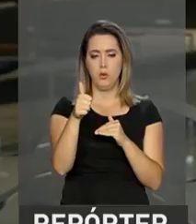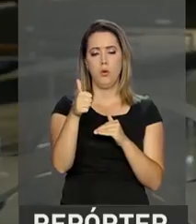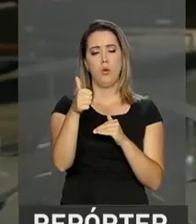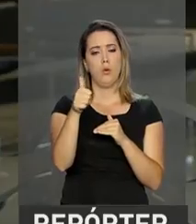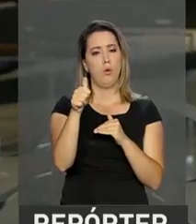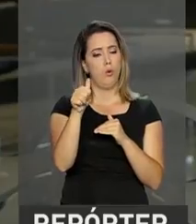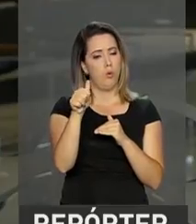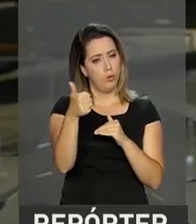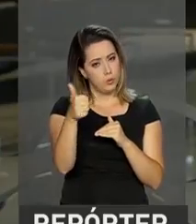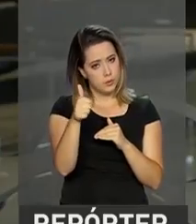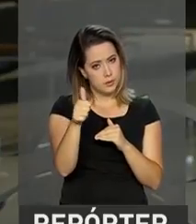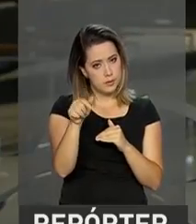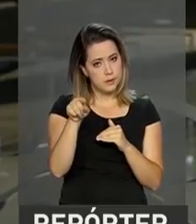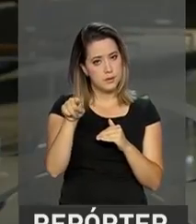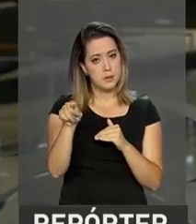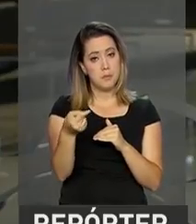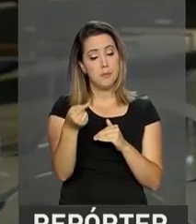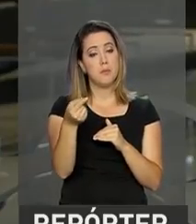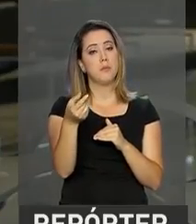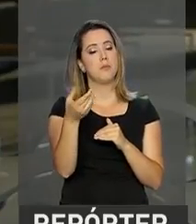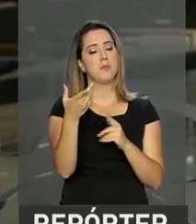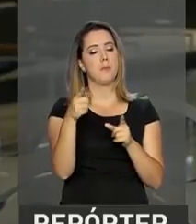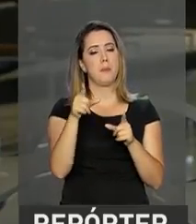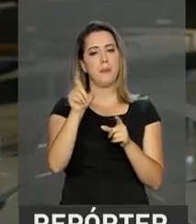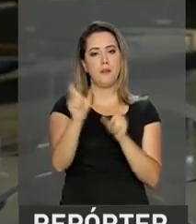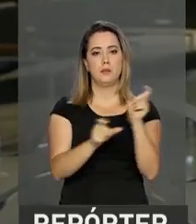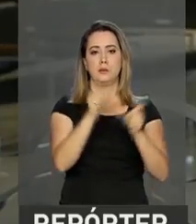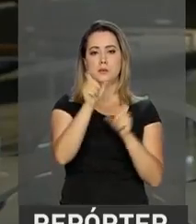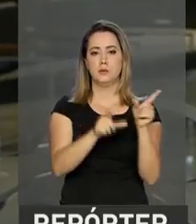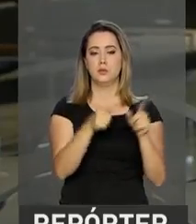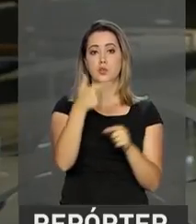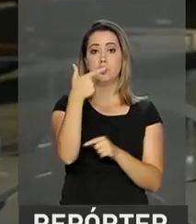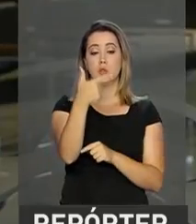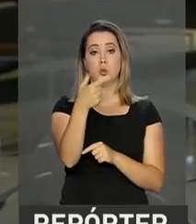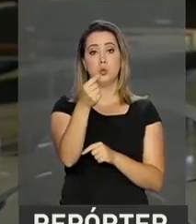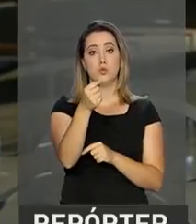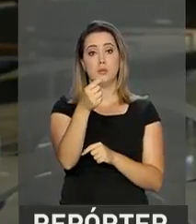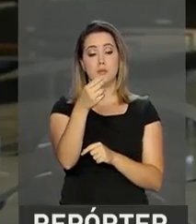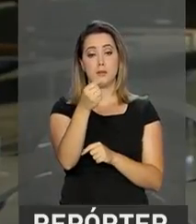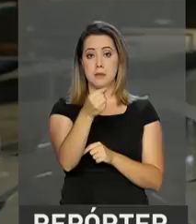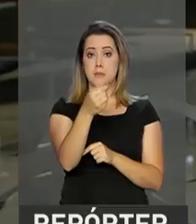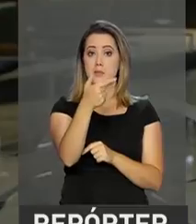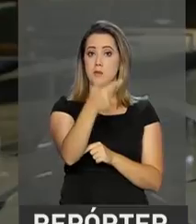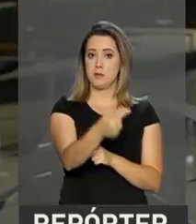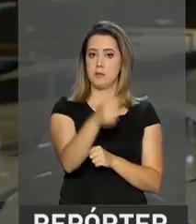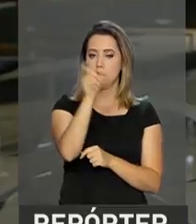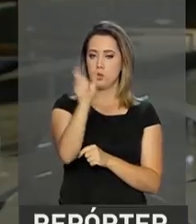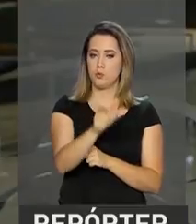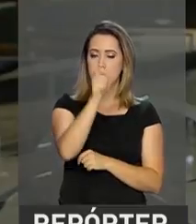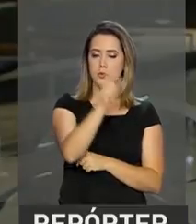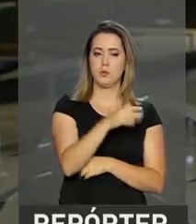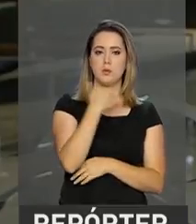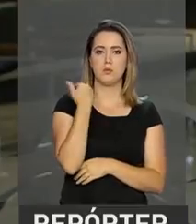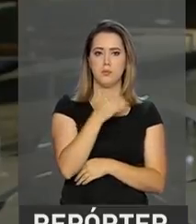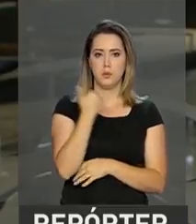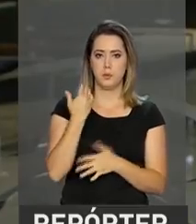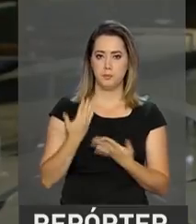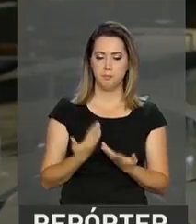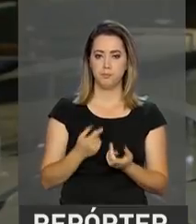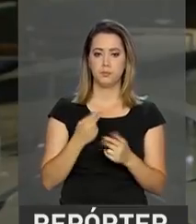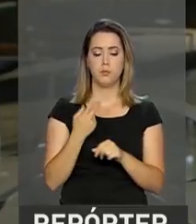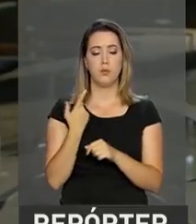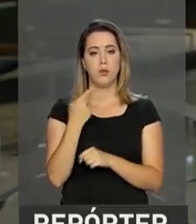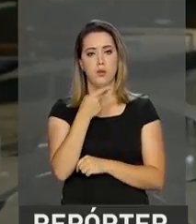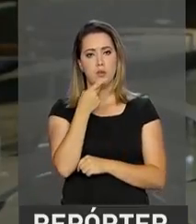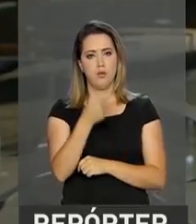62 casos com 2007 mortes por gripe os dados foram divulgados pelo ministério da saúde segundo o